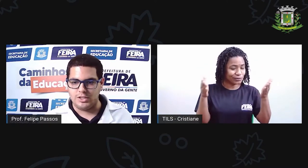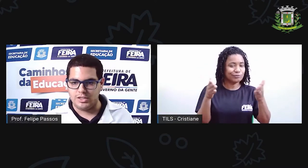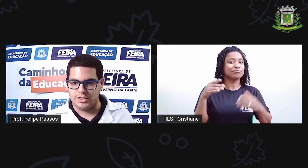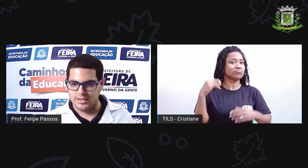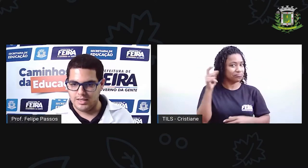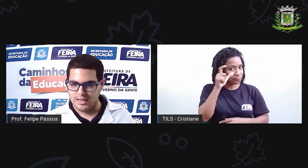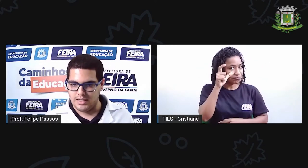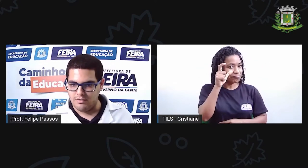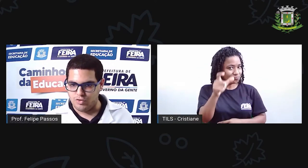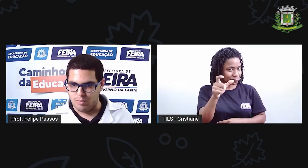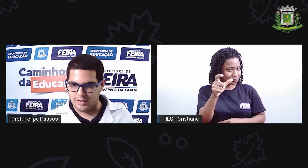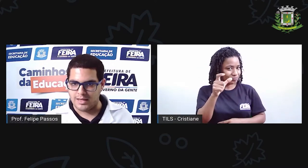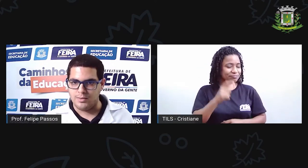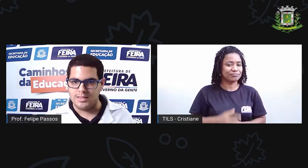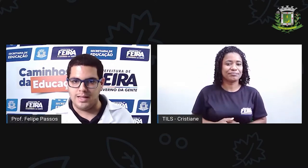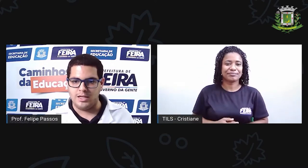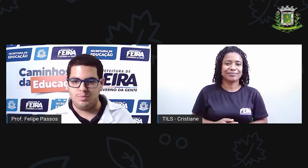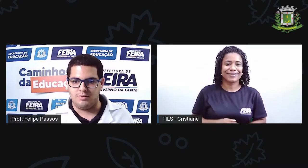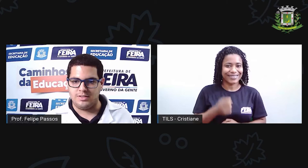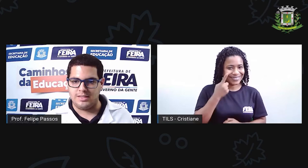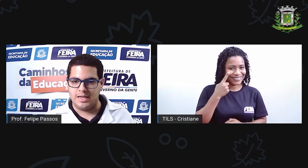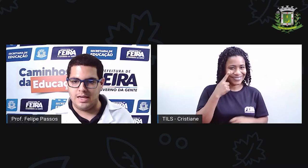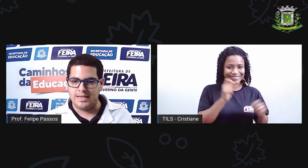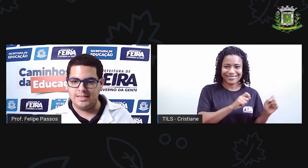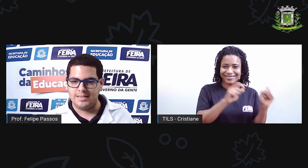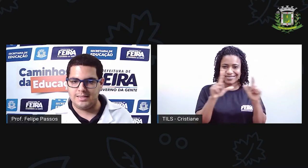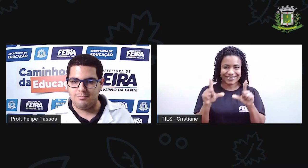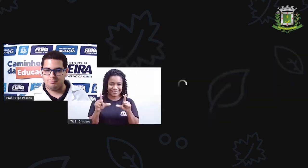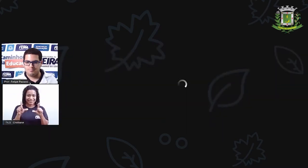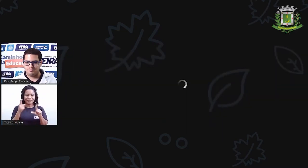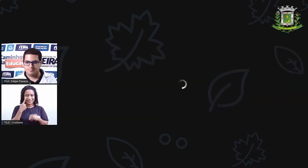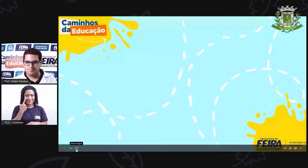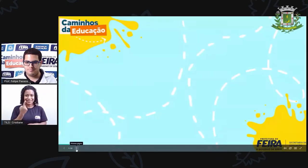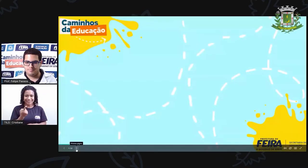interessante. Deixa eu botar aqui o slide para vocês.